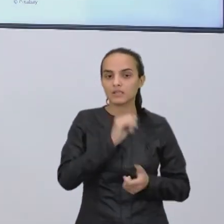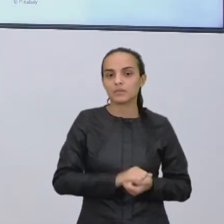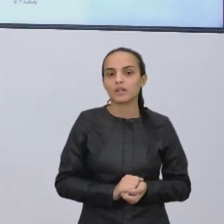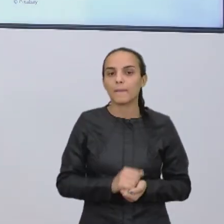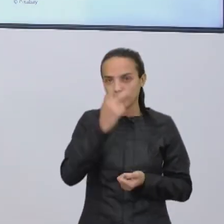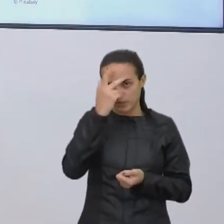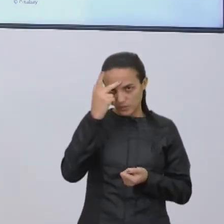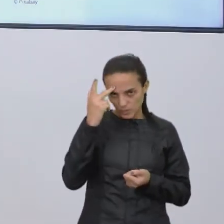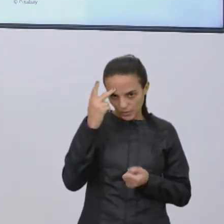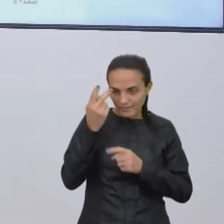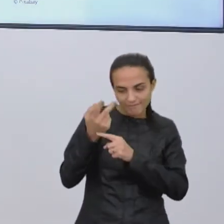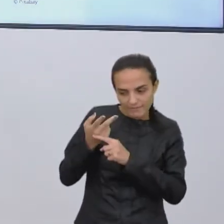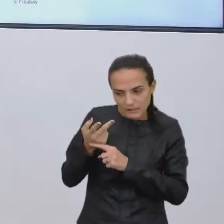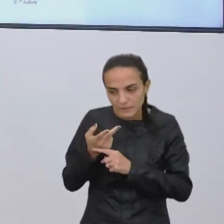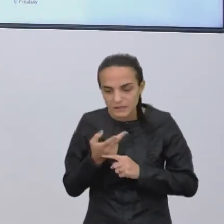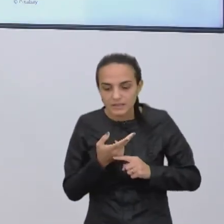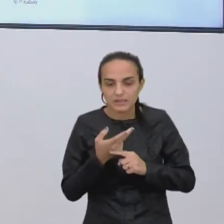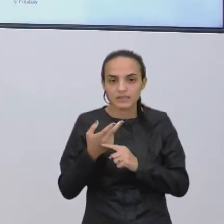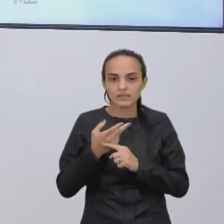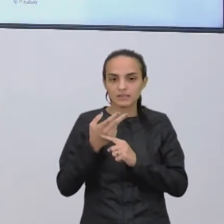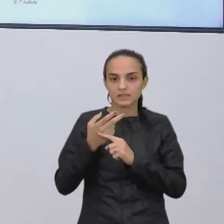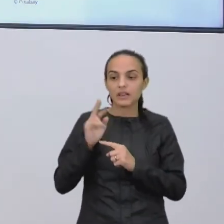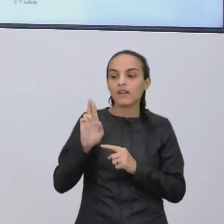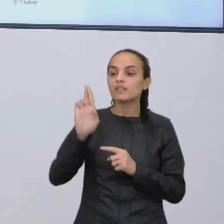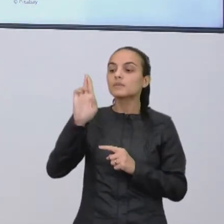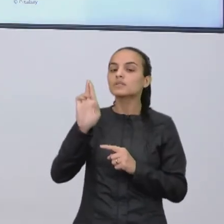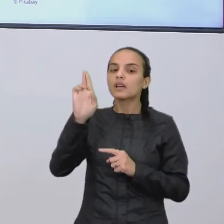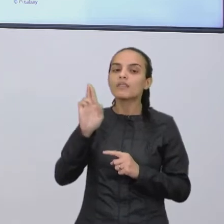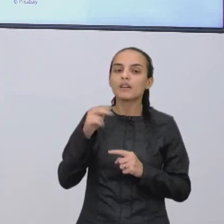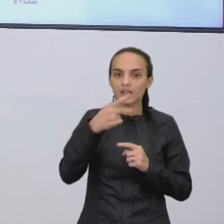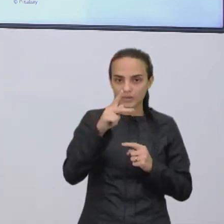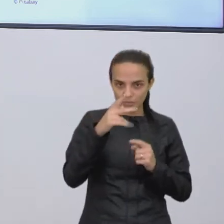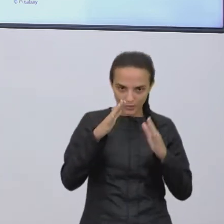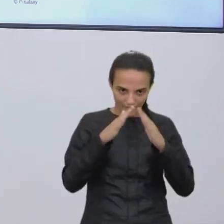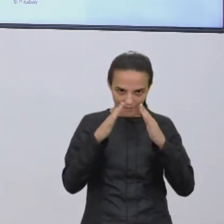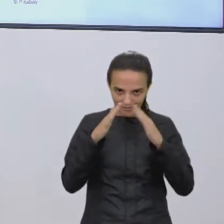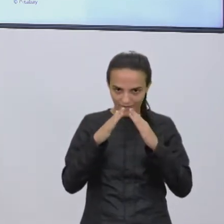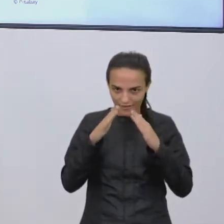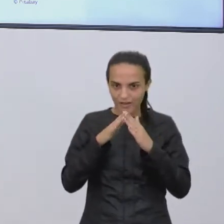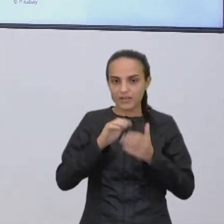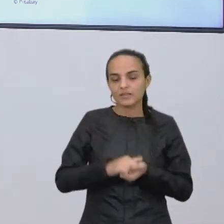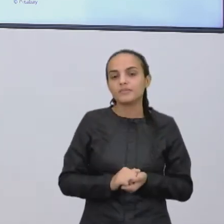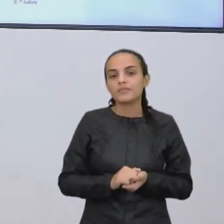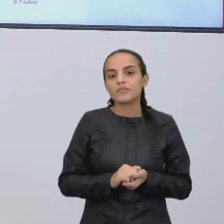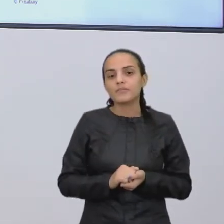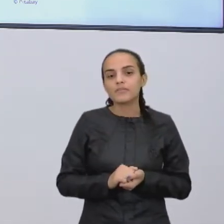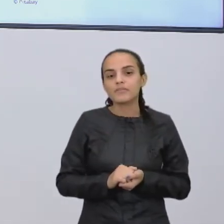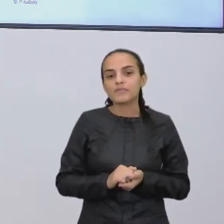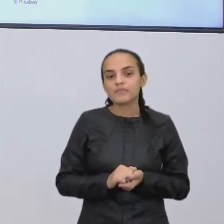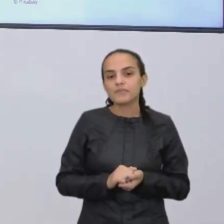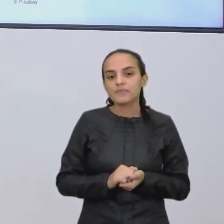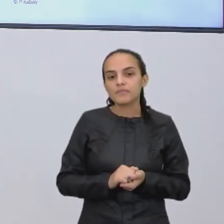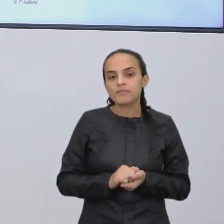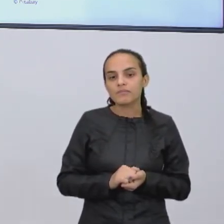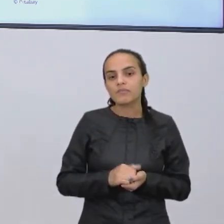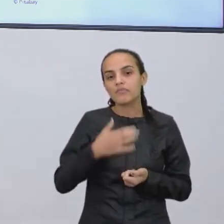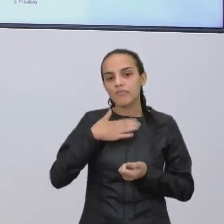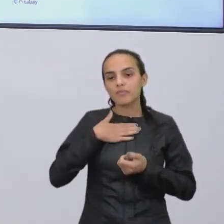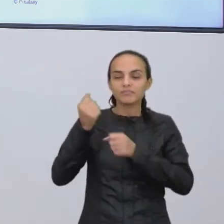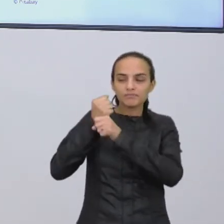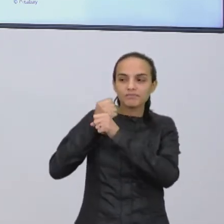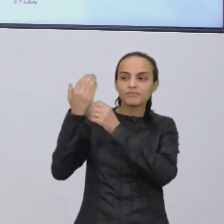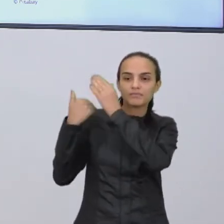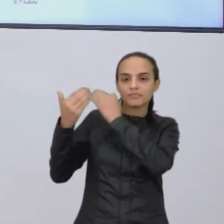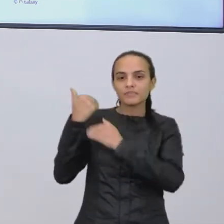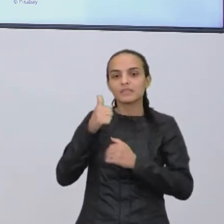recenseador, esse é o nome da pessoa, né? Ele chega lá na sua casa, tá? Tem um questionário nos tempos, né? Meu tempo lá, vivia lá na